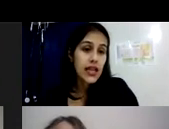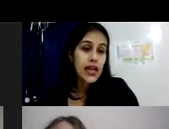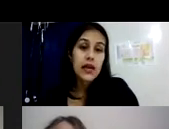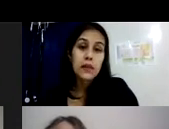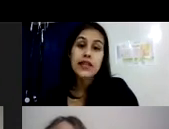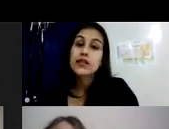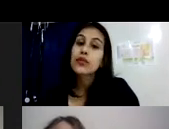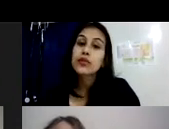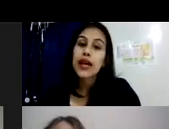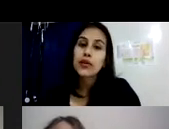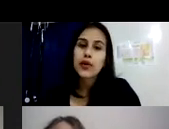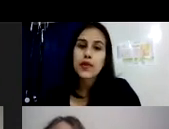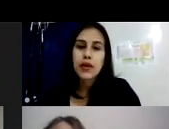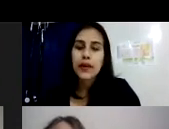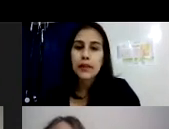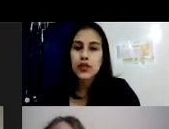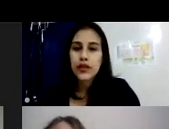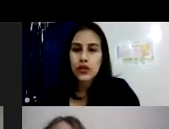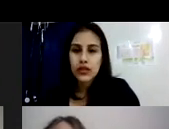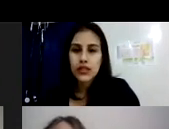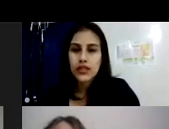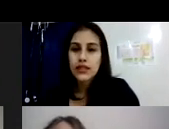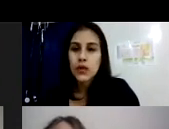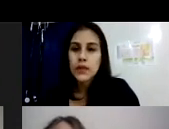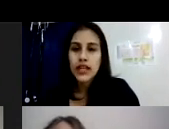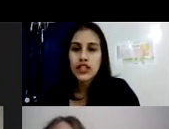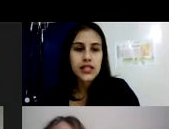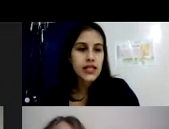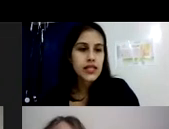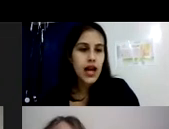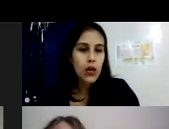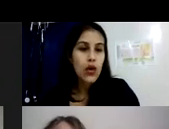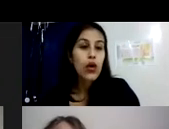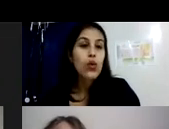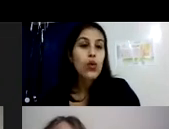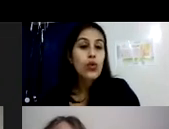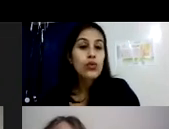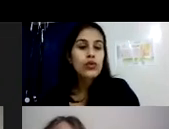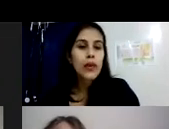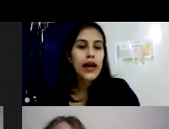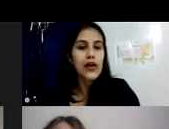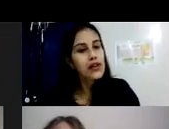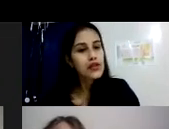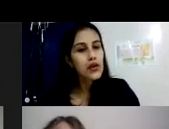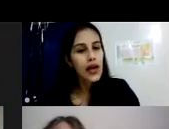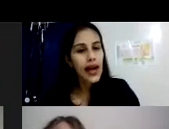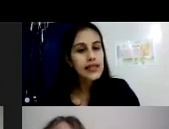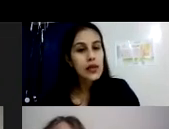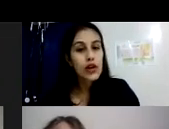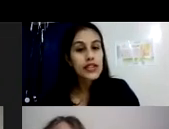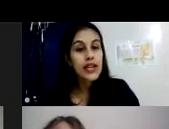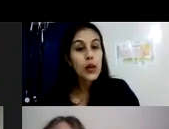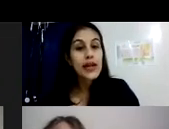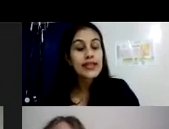quedas representam um sério problema para a pessoa idosa, sendo o ambiente residencial um dos maiores locais